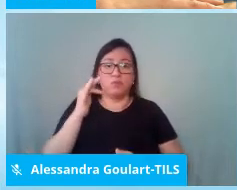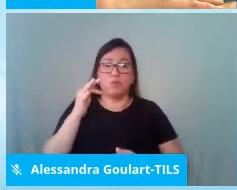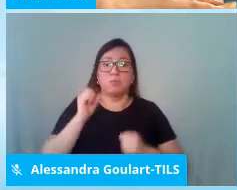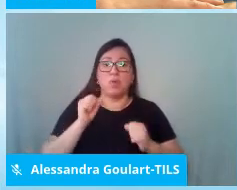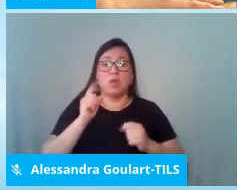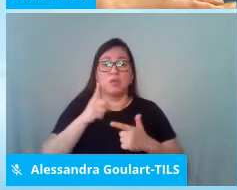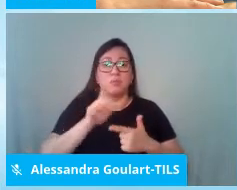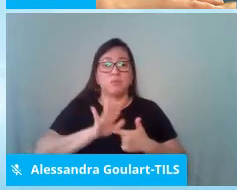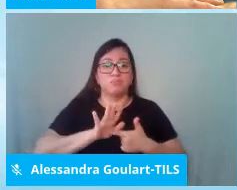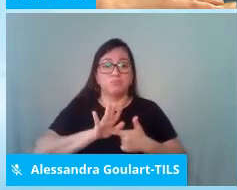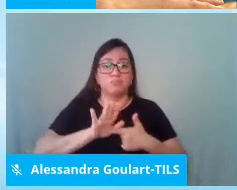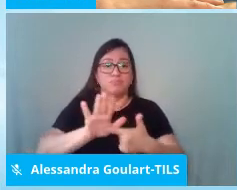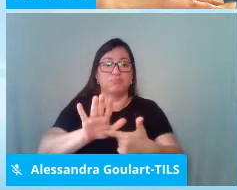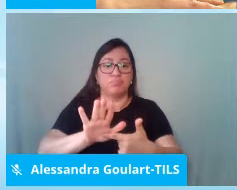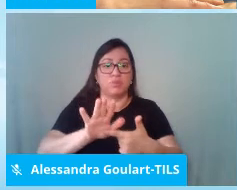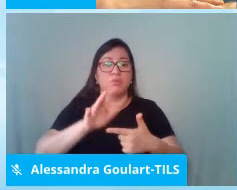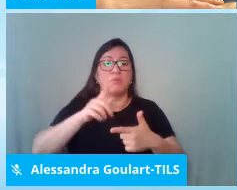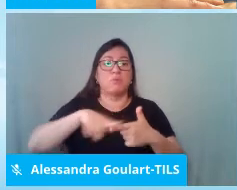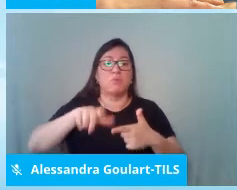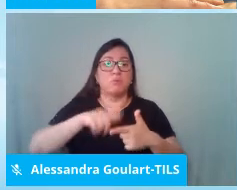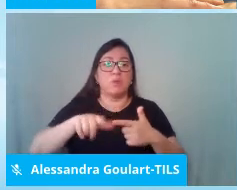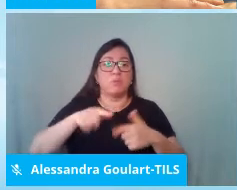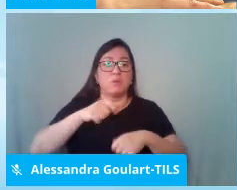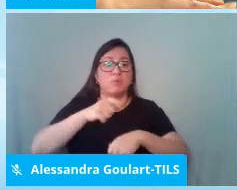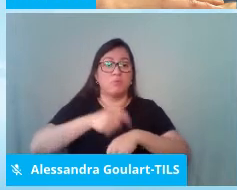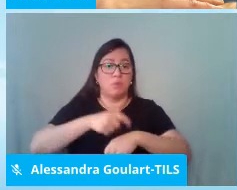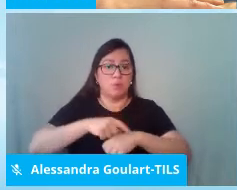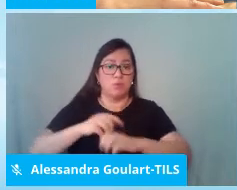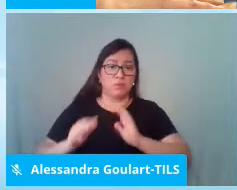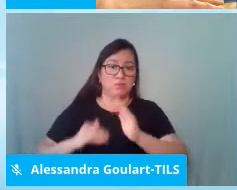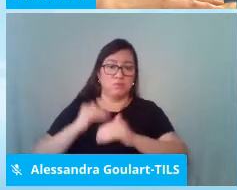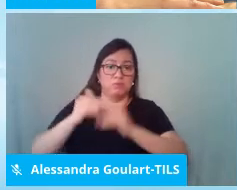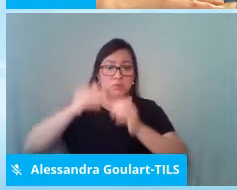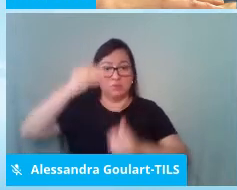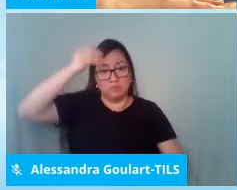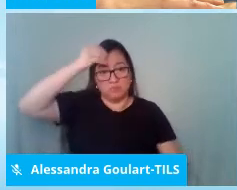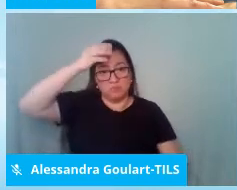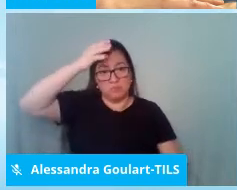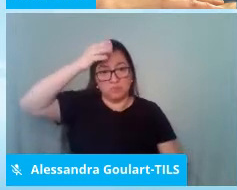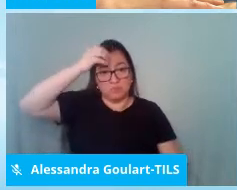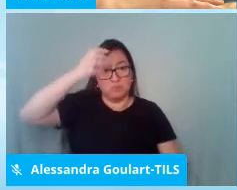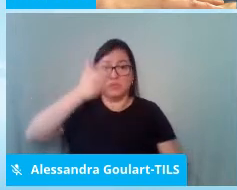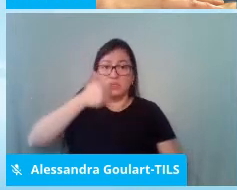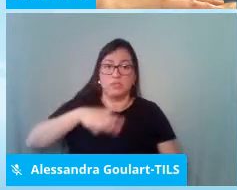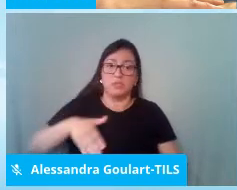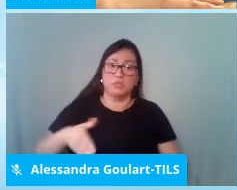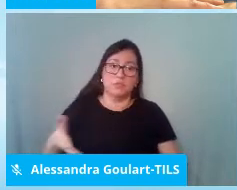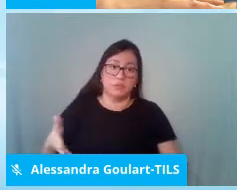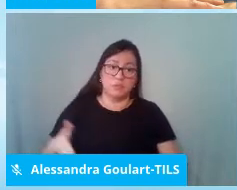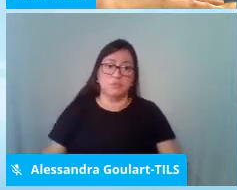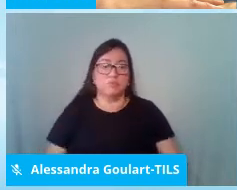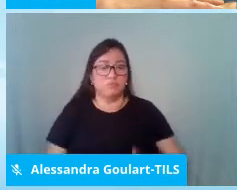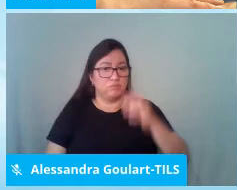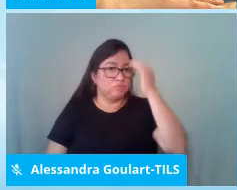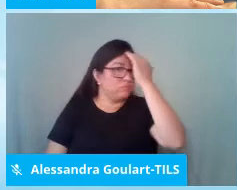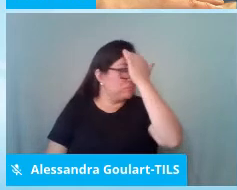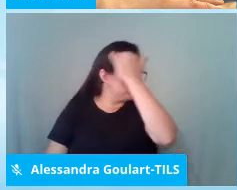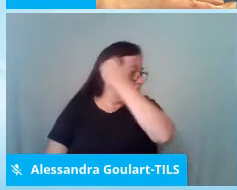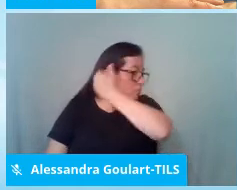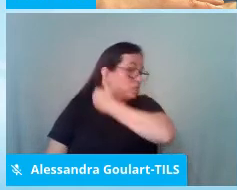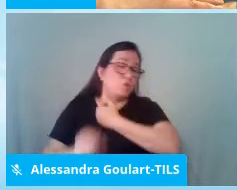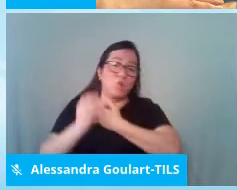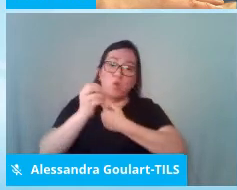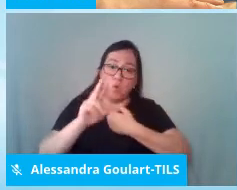impactos ao crescimento e desenvolvimento da criança, né. Além de um importante marcador da qualidade do